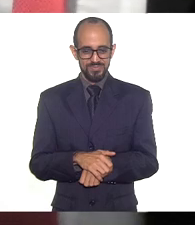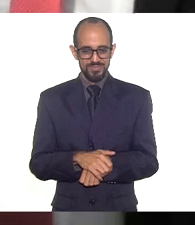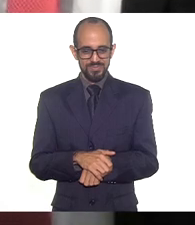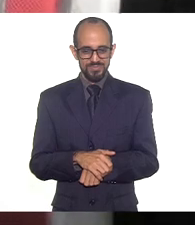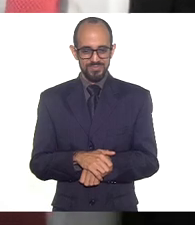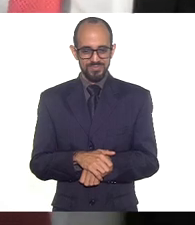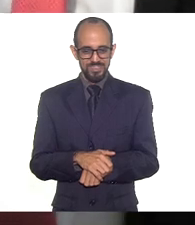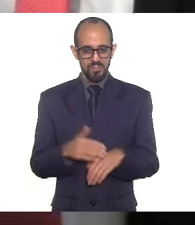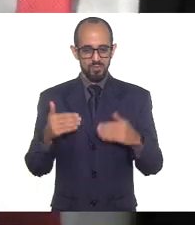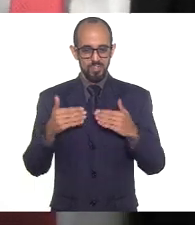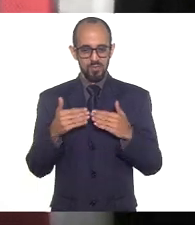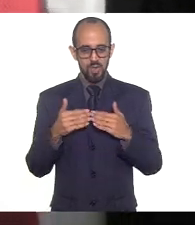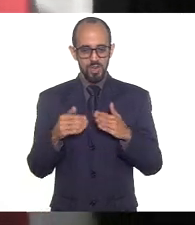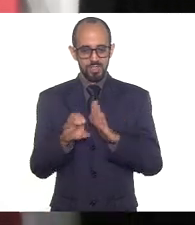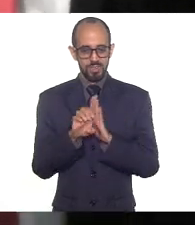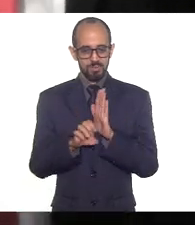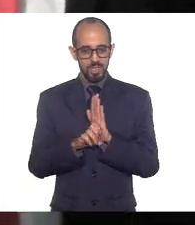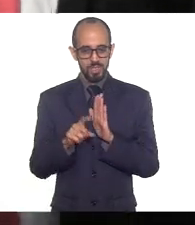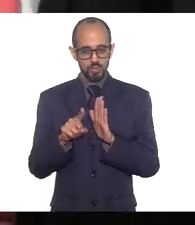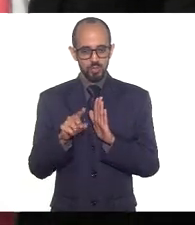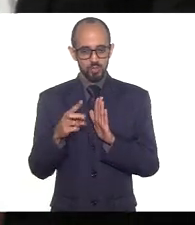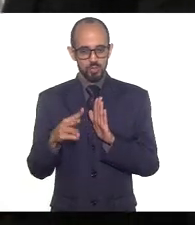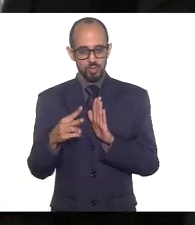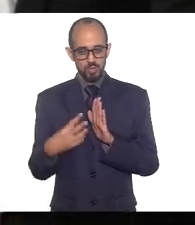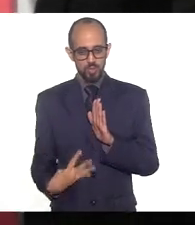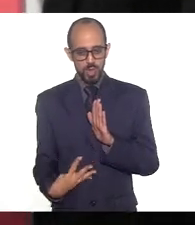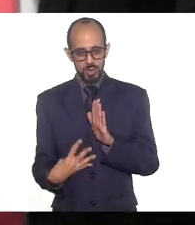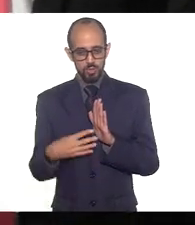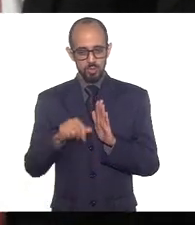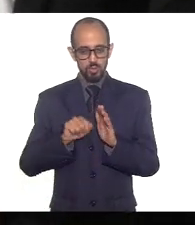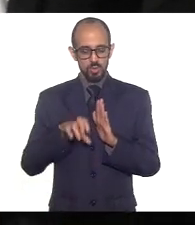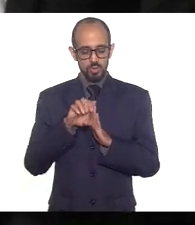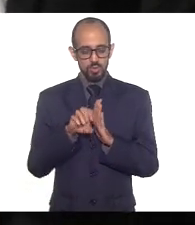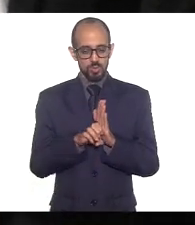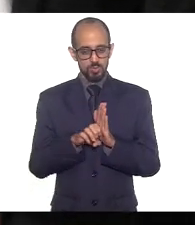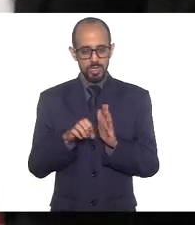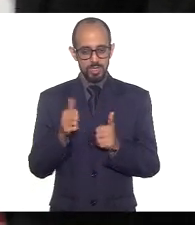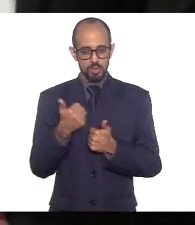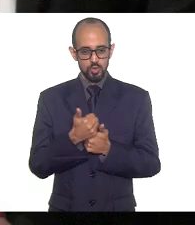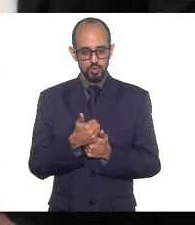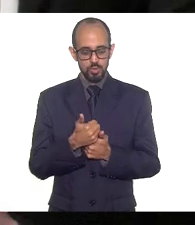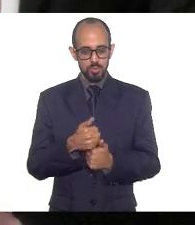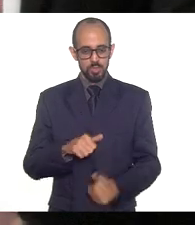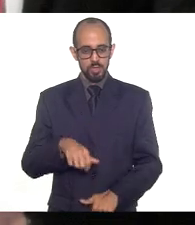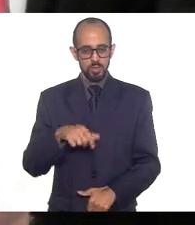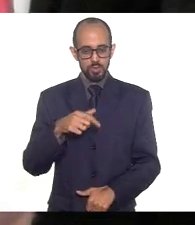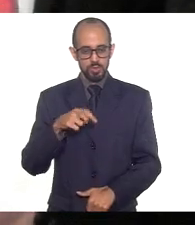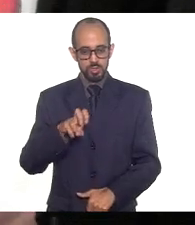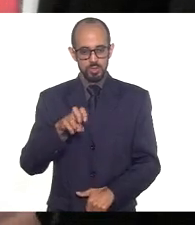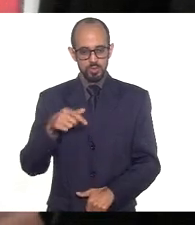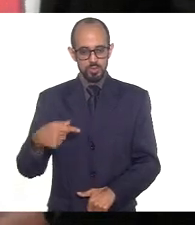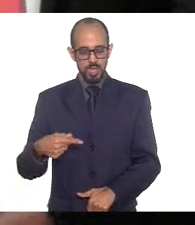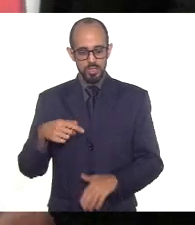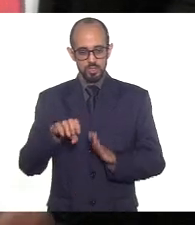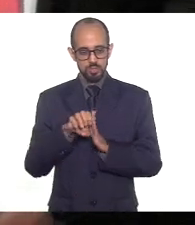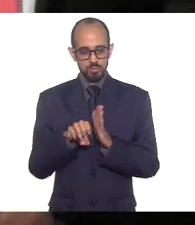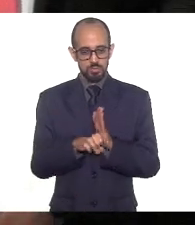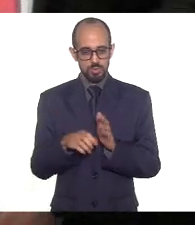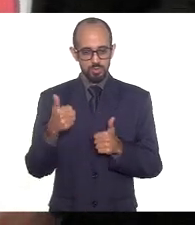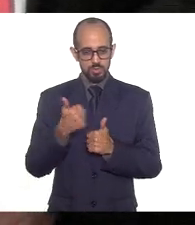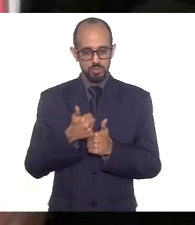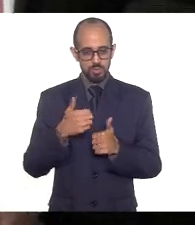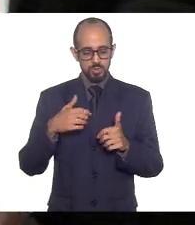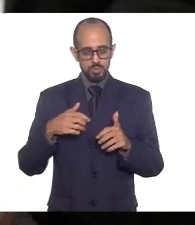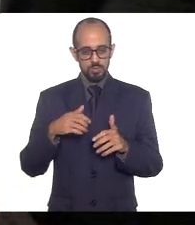e favoráveis emendas um dois e quatro favorável com subemenda à emenda 5 e 7 favorável com subindo a